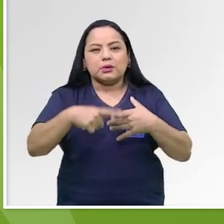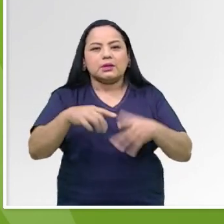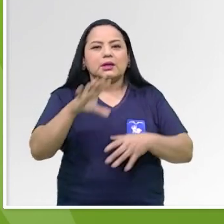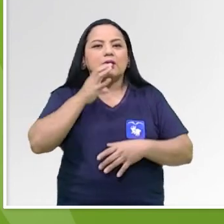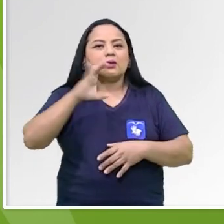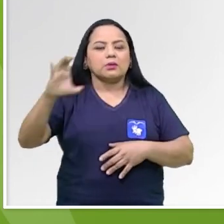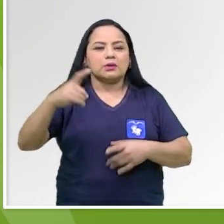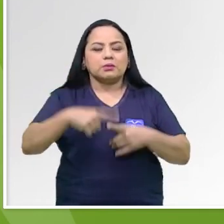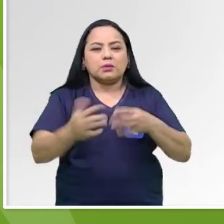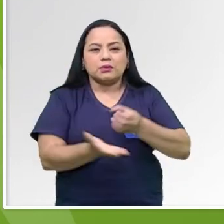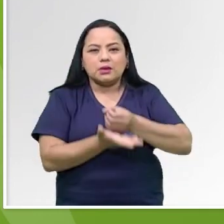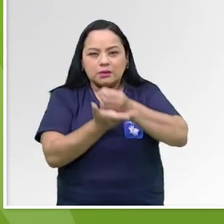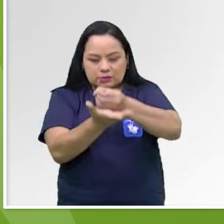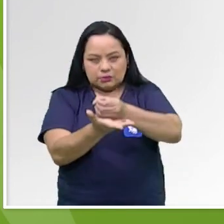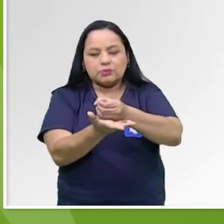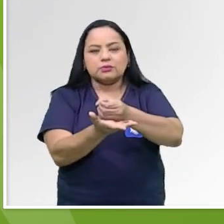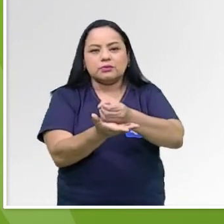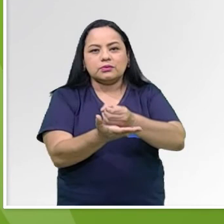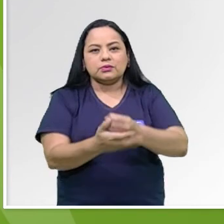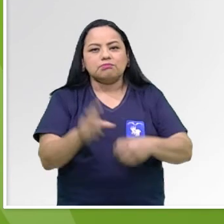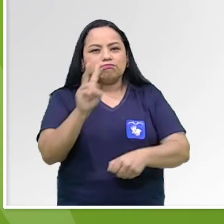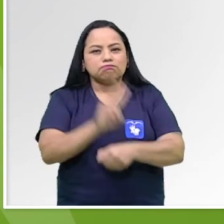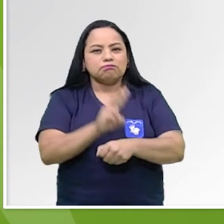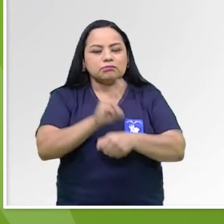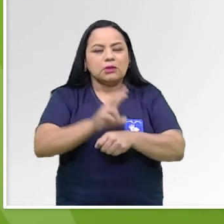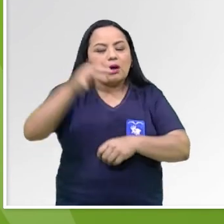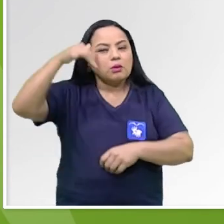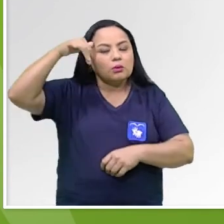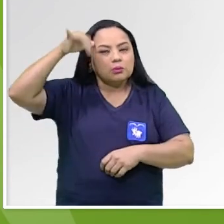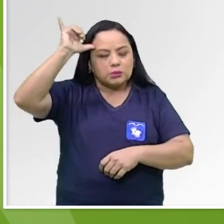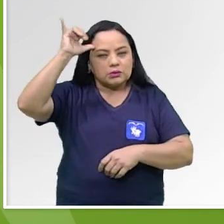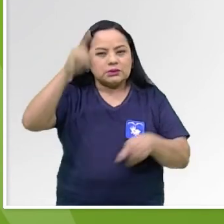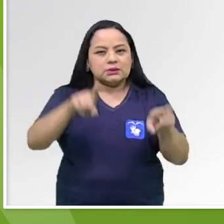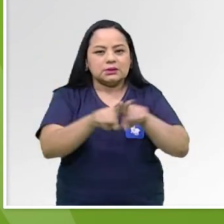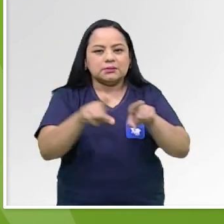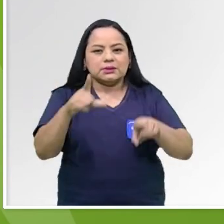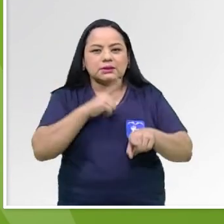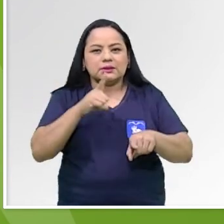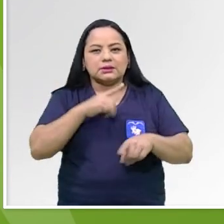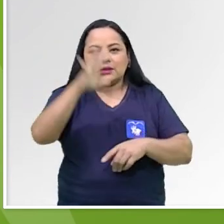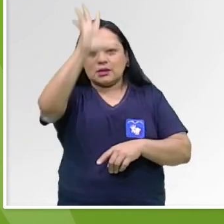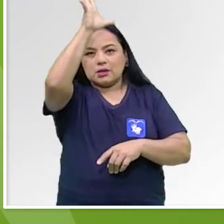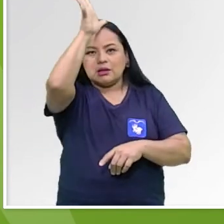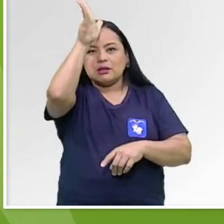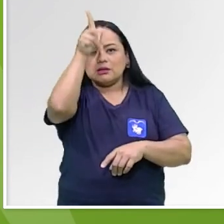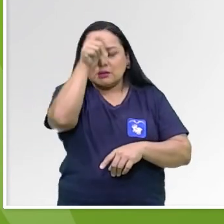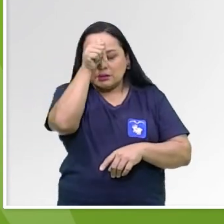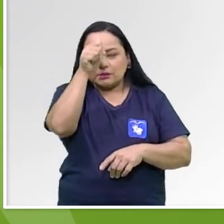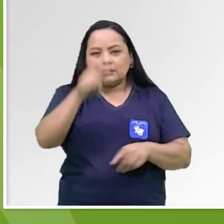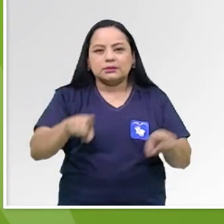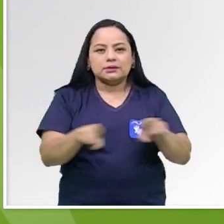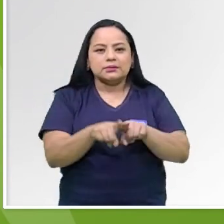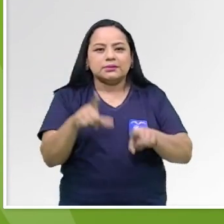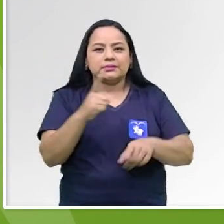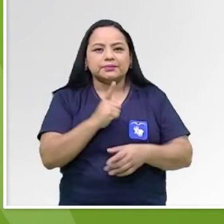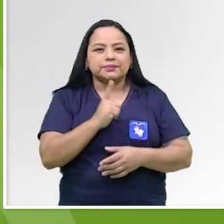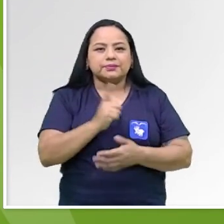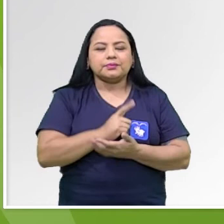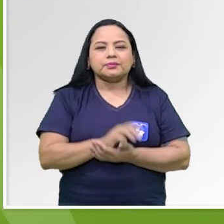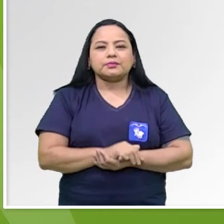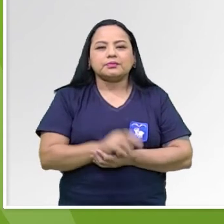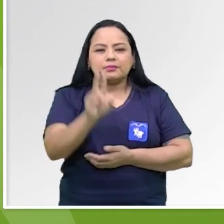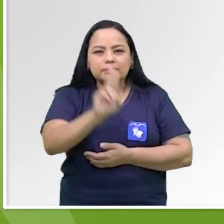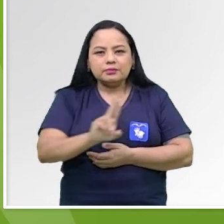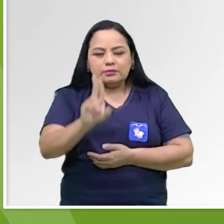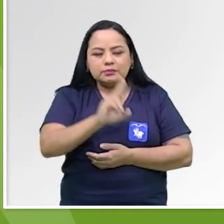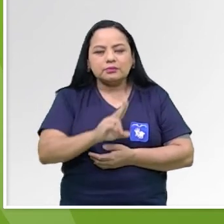que ajuda bastante aí a criarmos os bois. Tem também as galinhas, né, que são os frangos utilizados